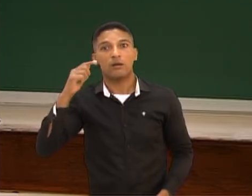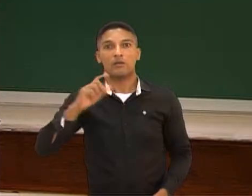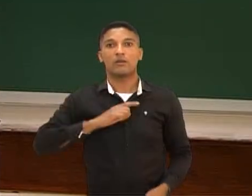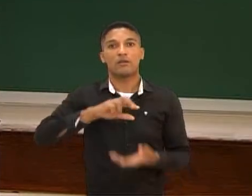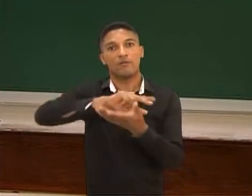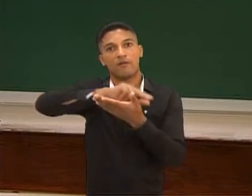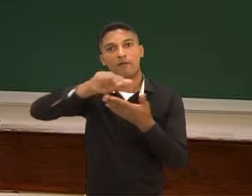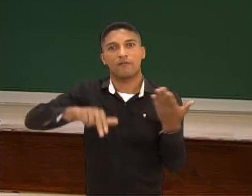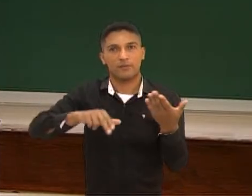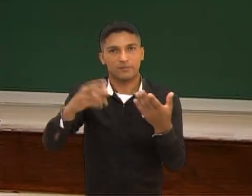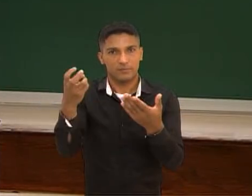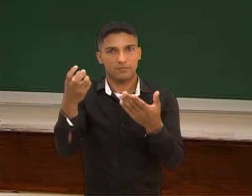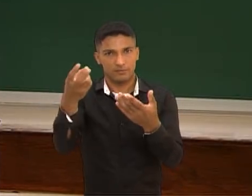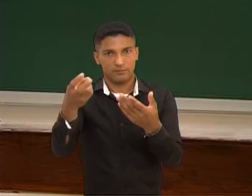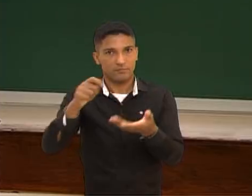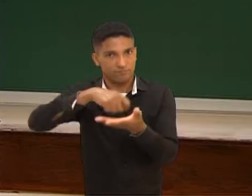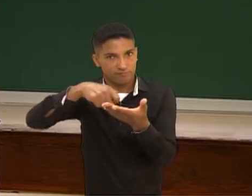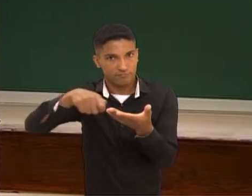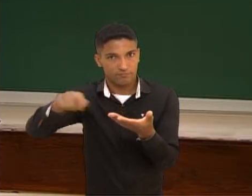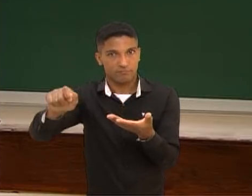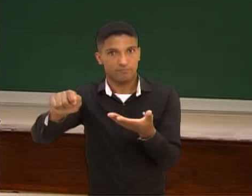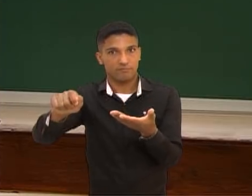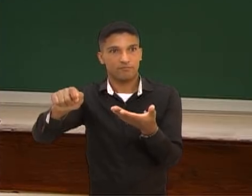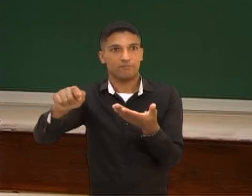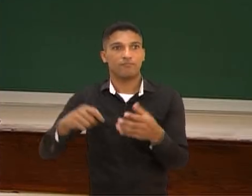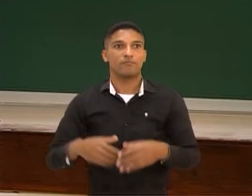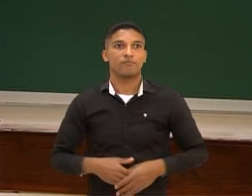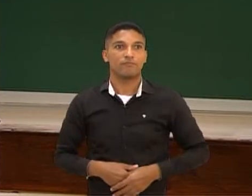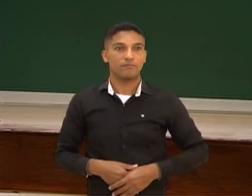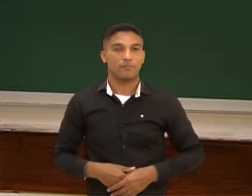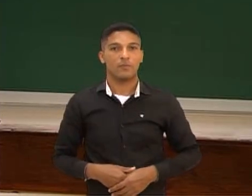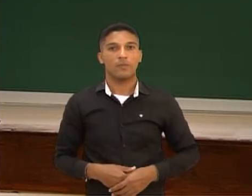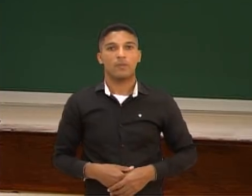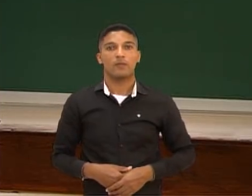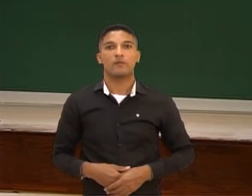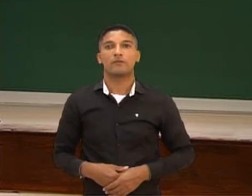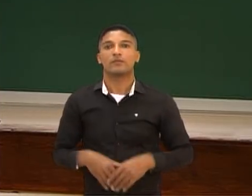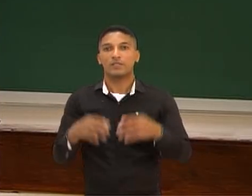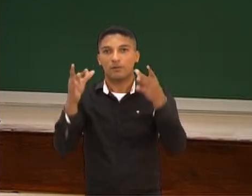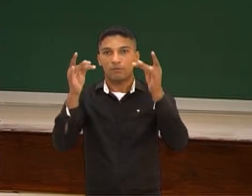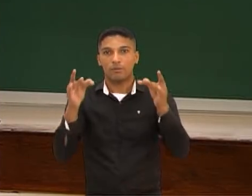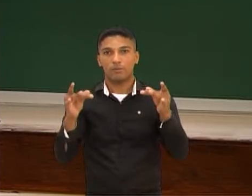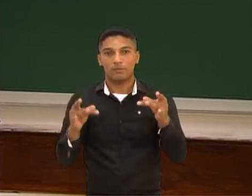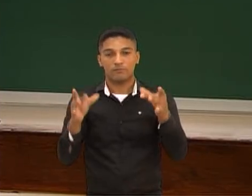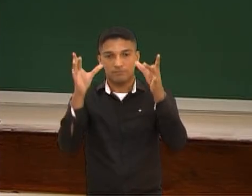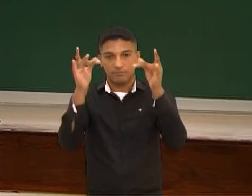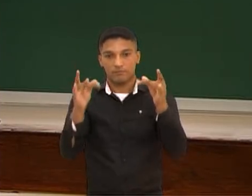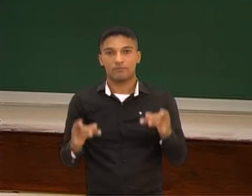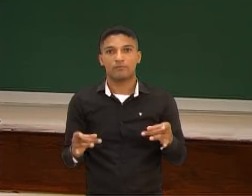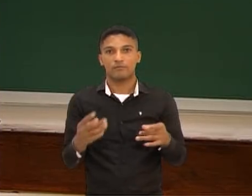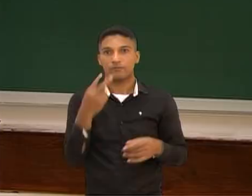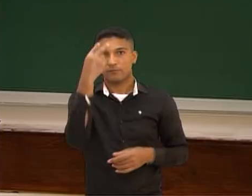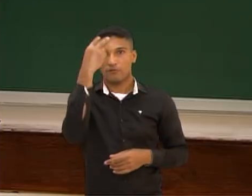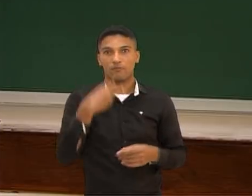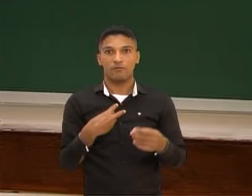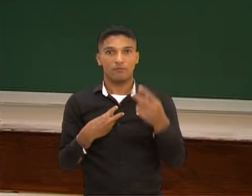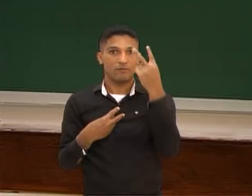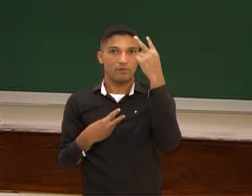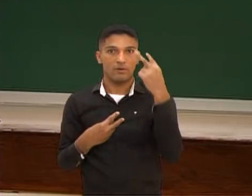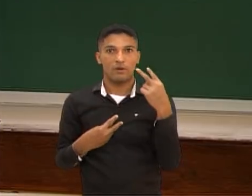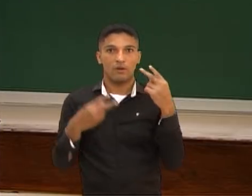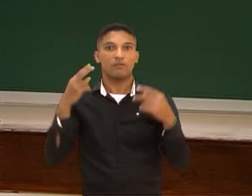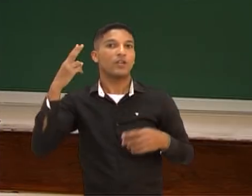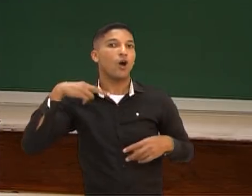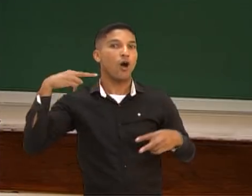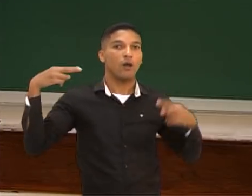conseguiram captar, né? Conseguiram aí fazer uma breve descrição das pessoas, da